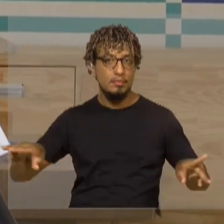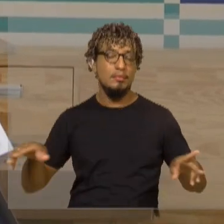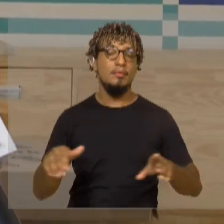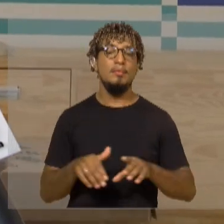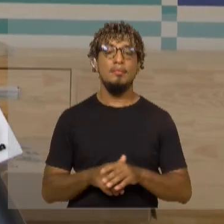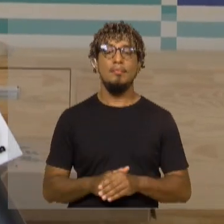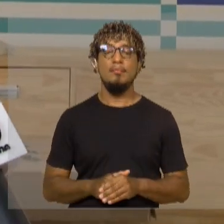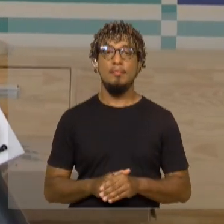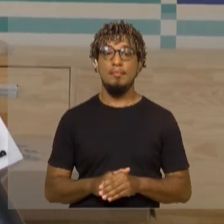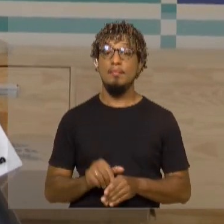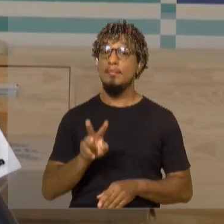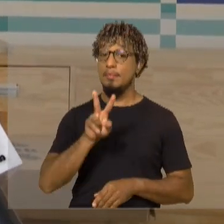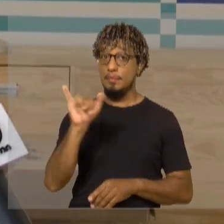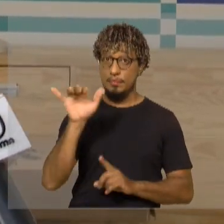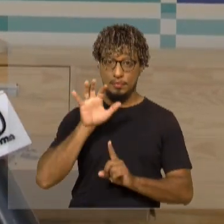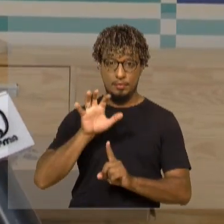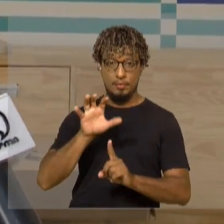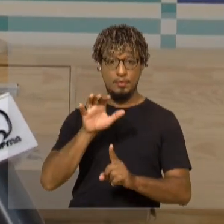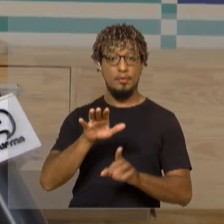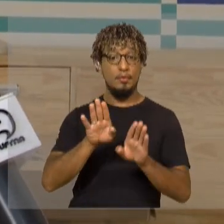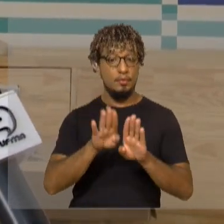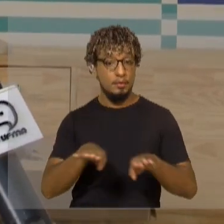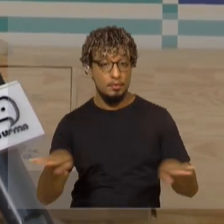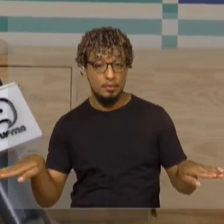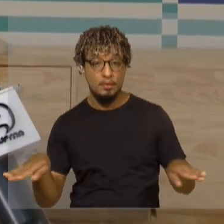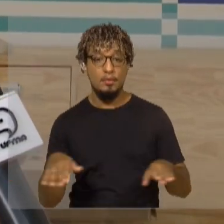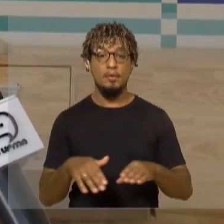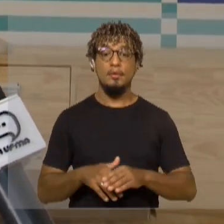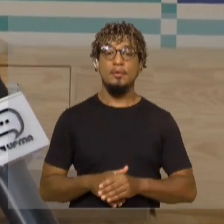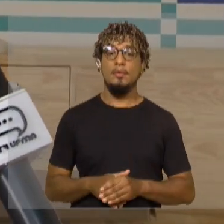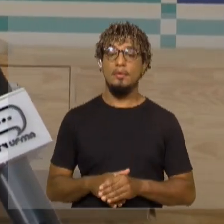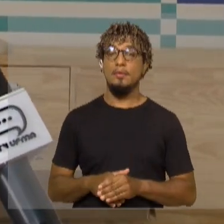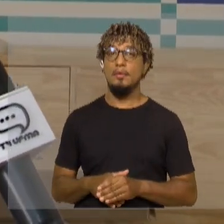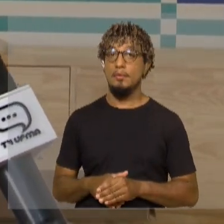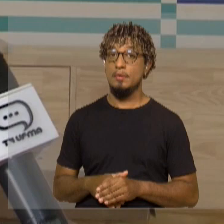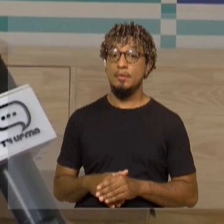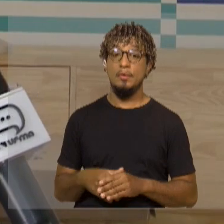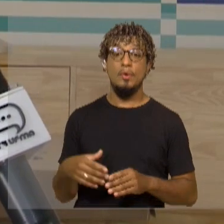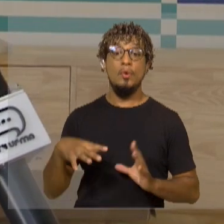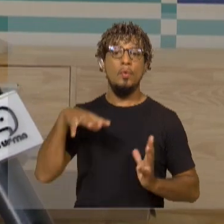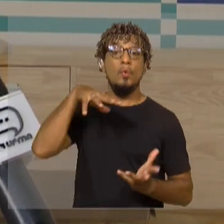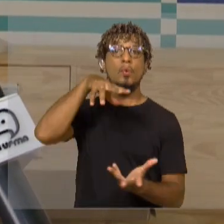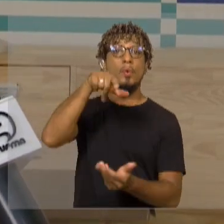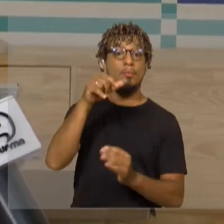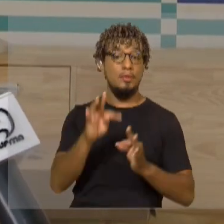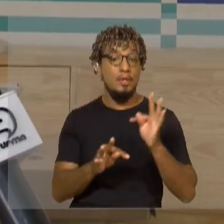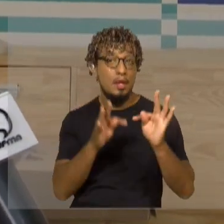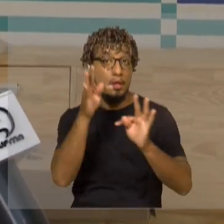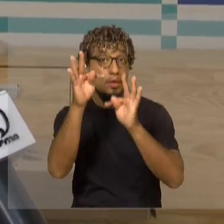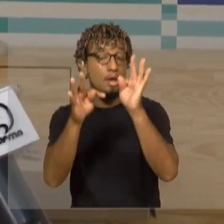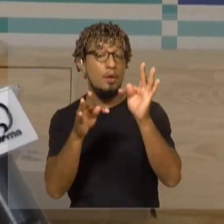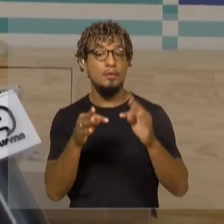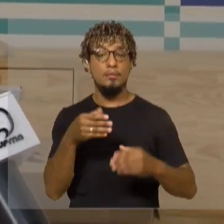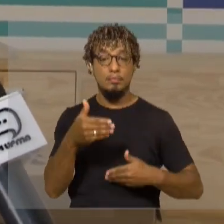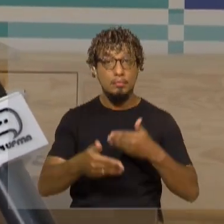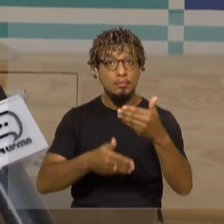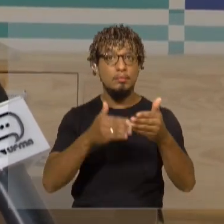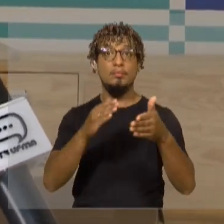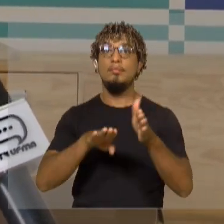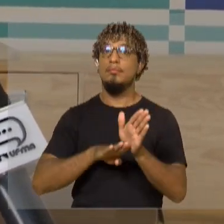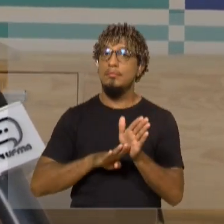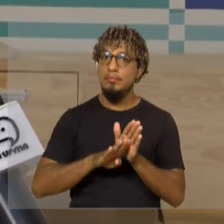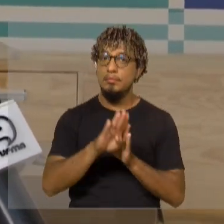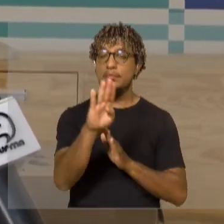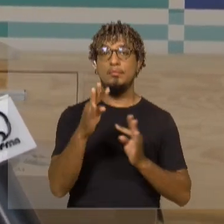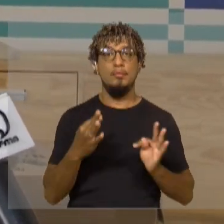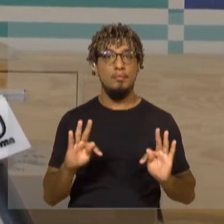aí vai influenciar as crianças no mundo tecnológico, que é o que está avançando no dia a dia, né? É